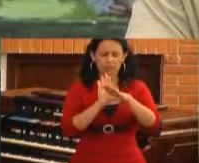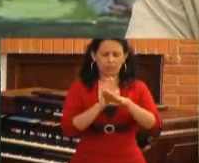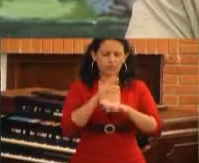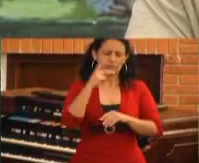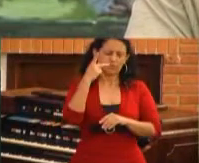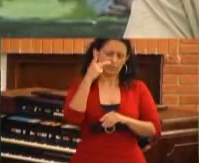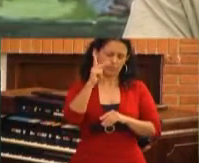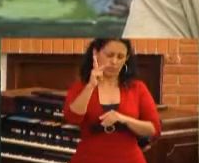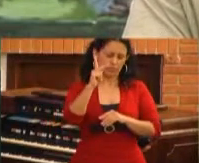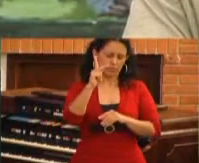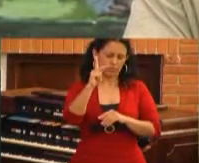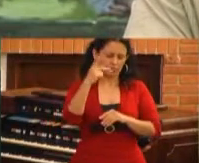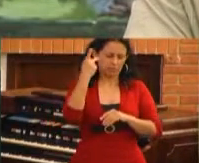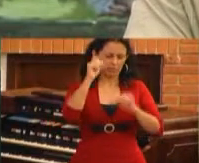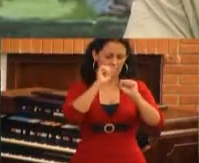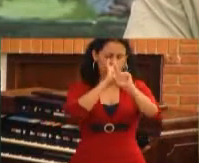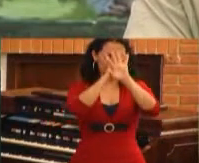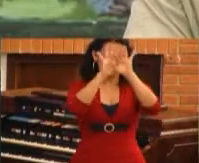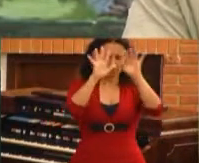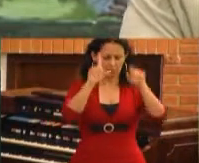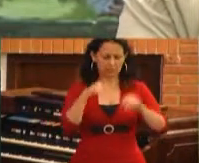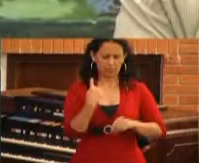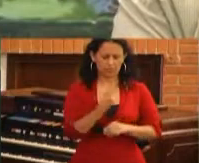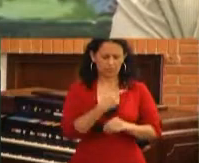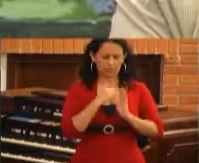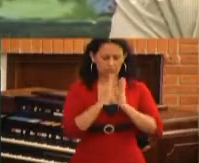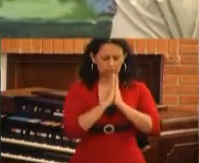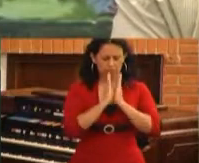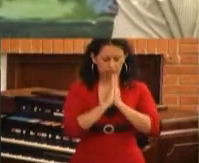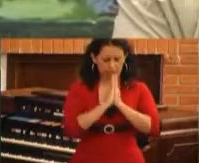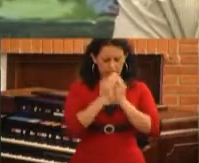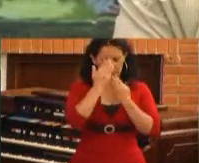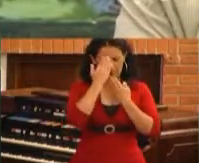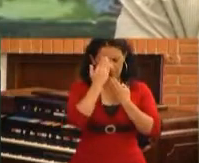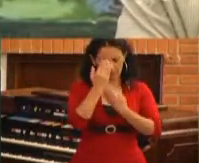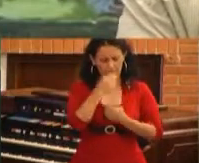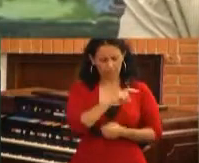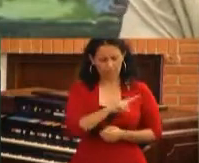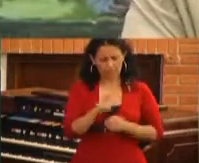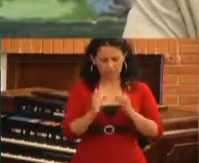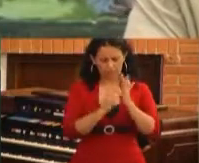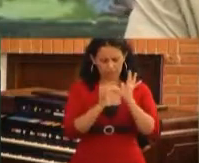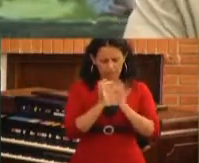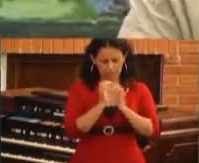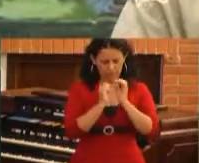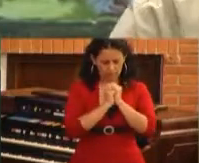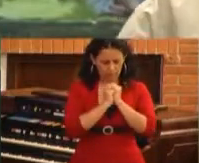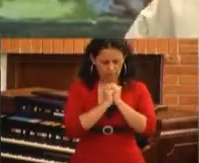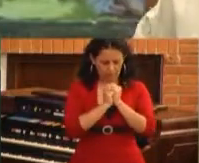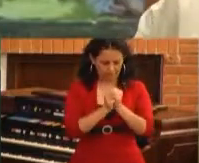glória. Nós oramos agradecidos no nome de Jesus. Amém.